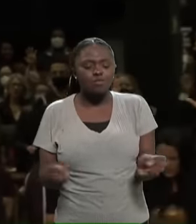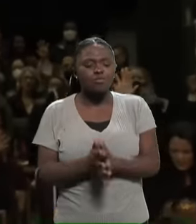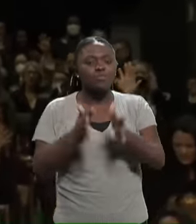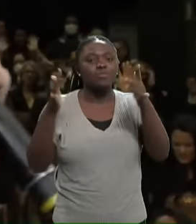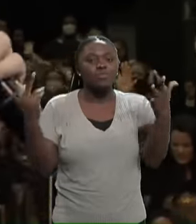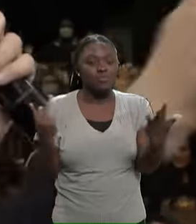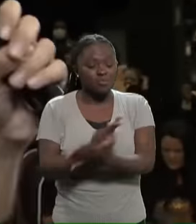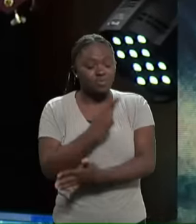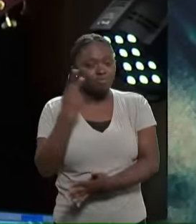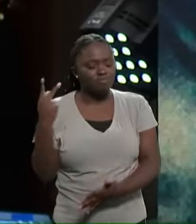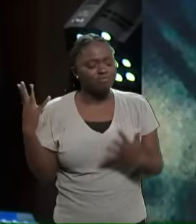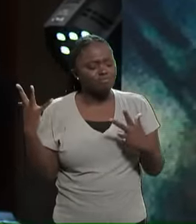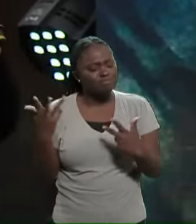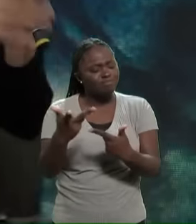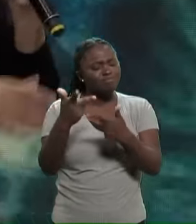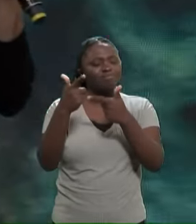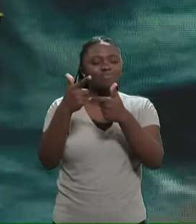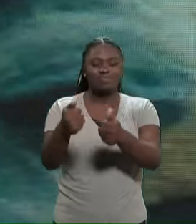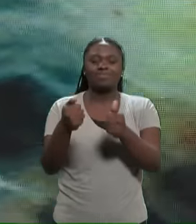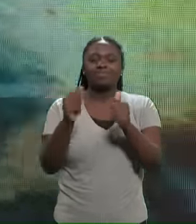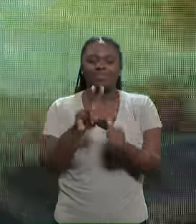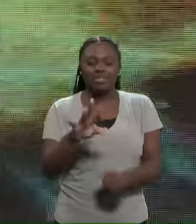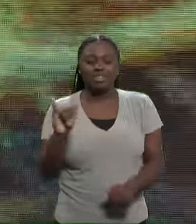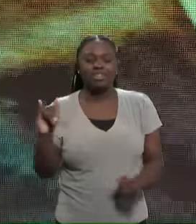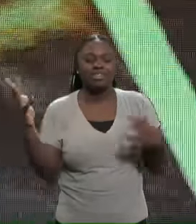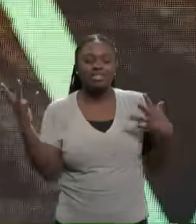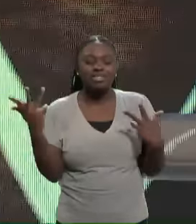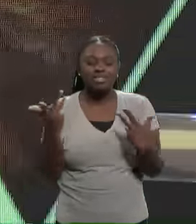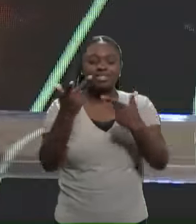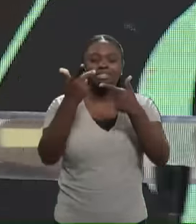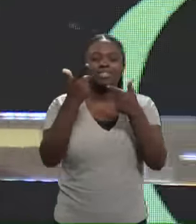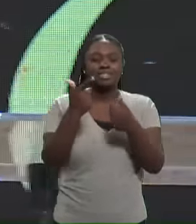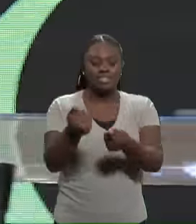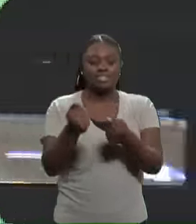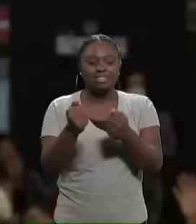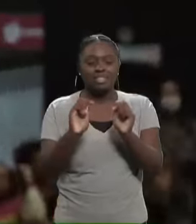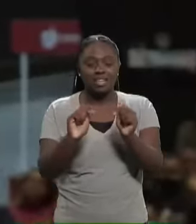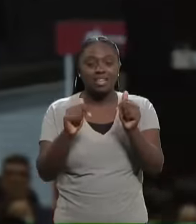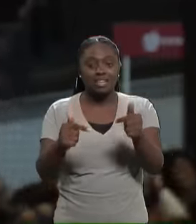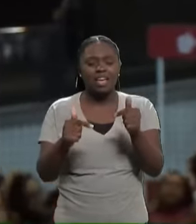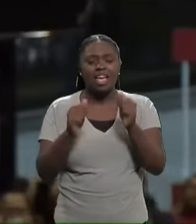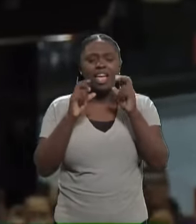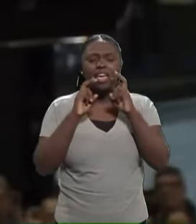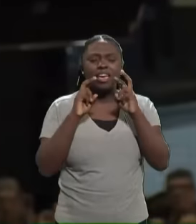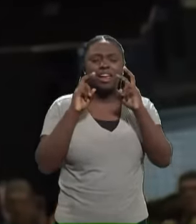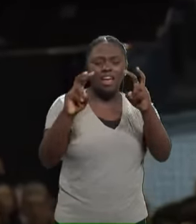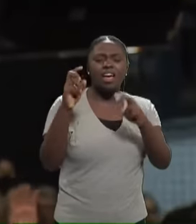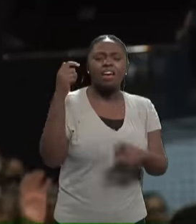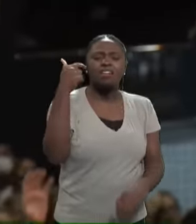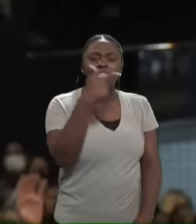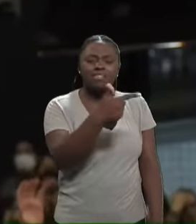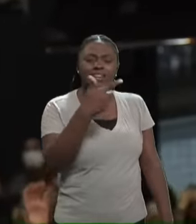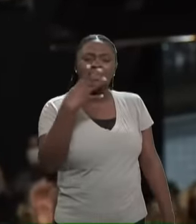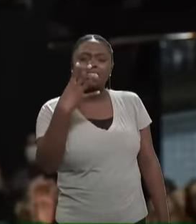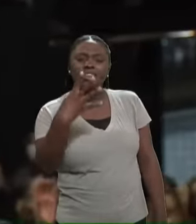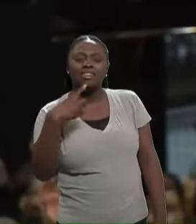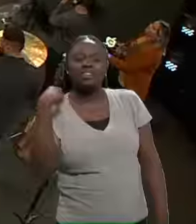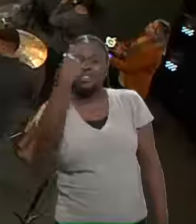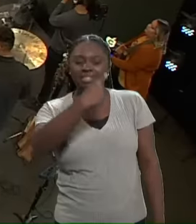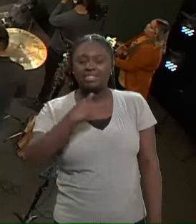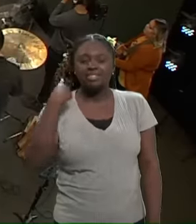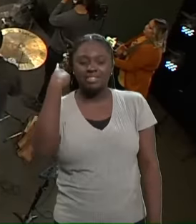acontecer. Vai ser maravilha, maravilha, maravilha. Grita 24